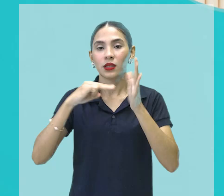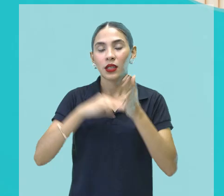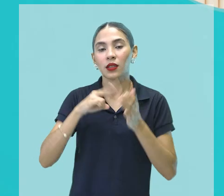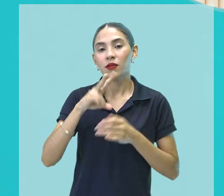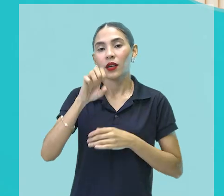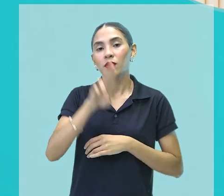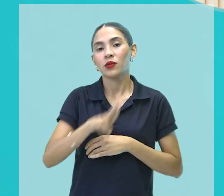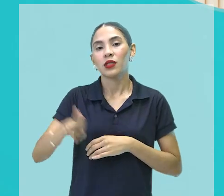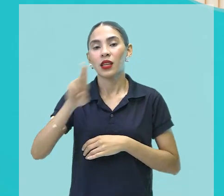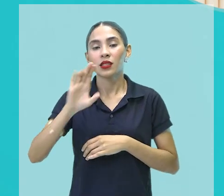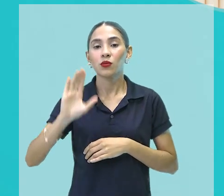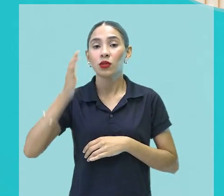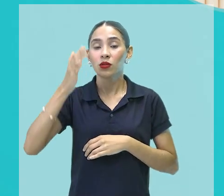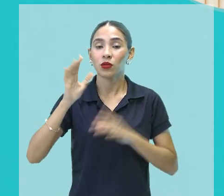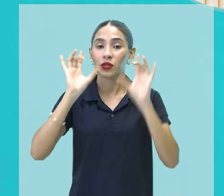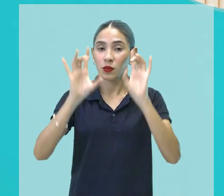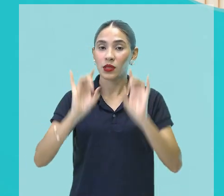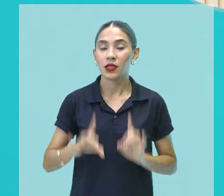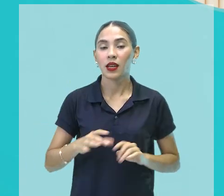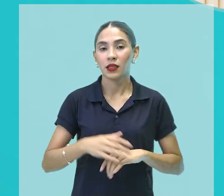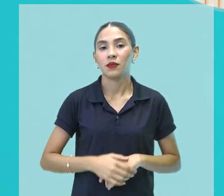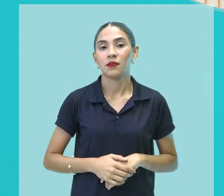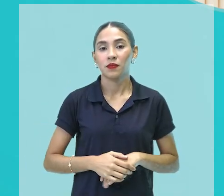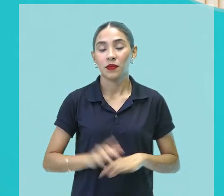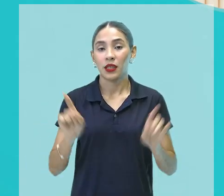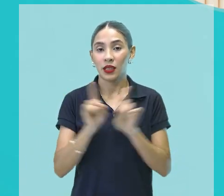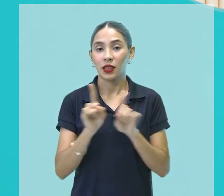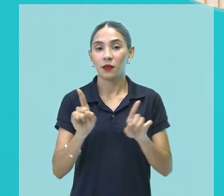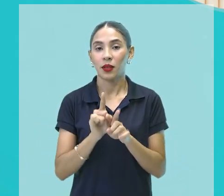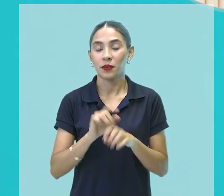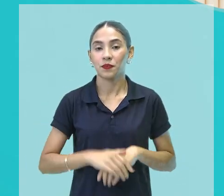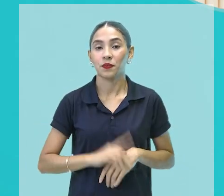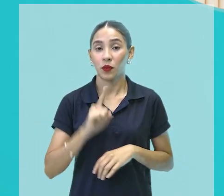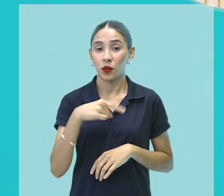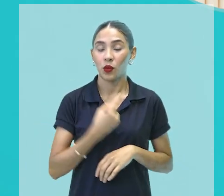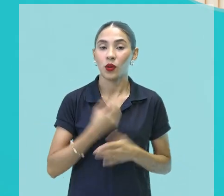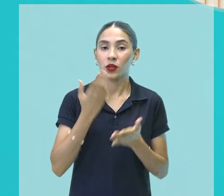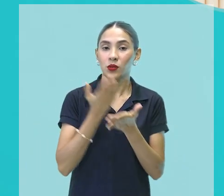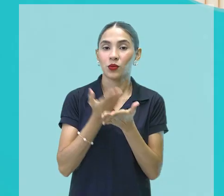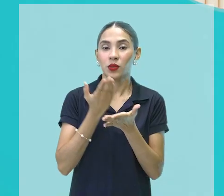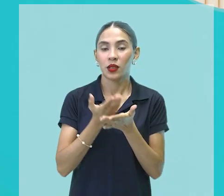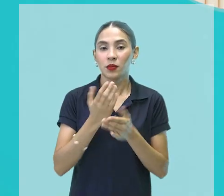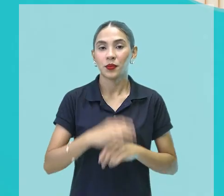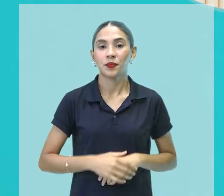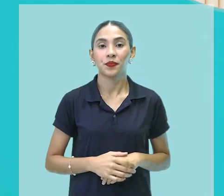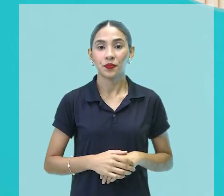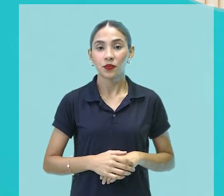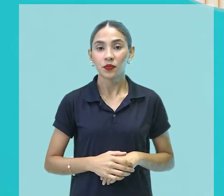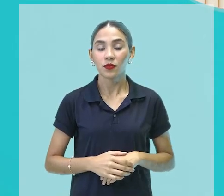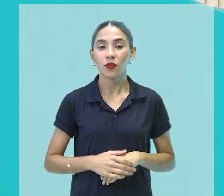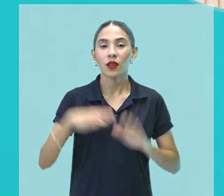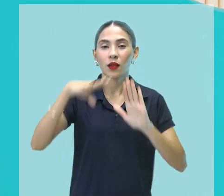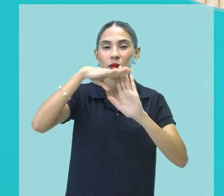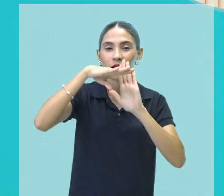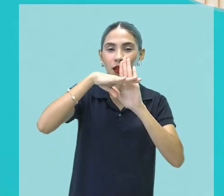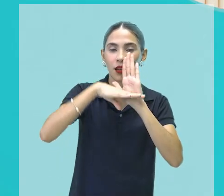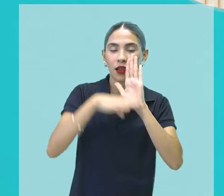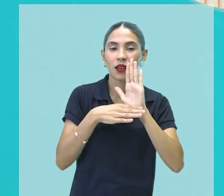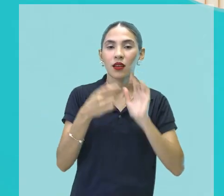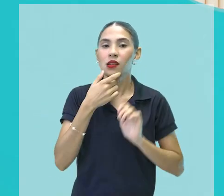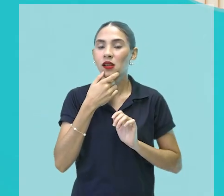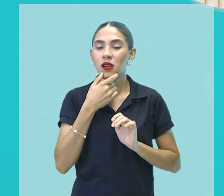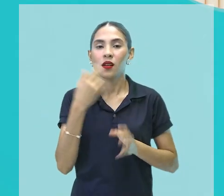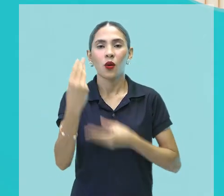ser utilizadas em situações bem específicas. E, por último, né, nós vimos aí uma receita em língua inglesa. Como é que